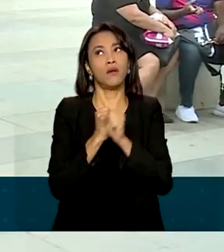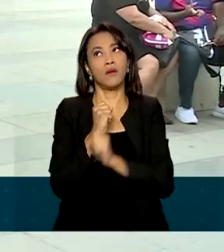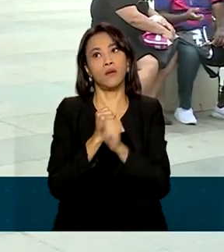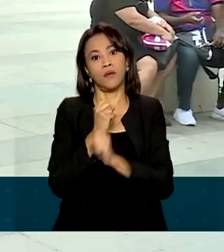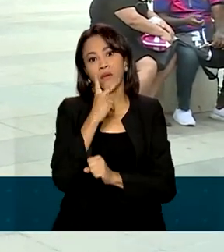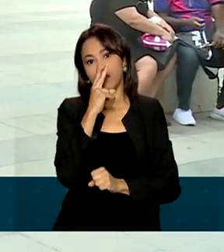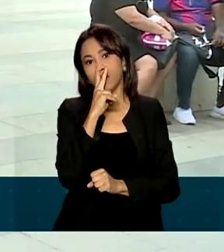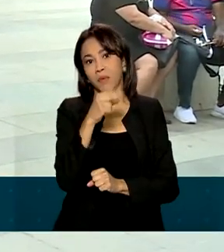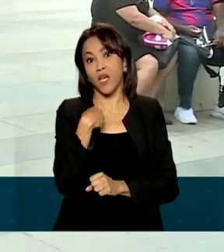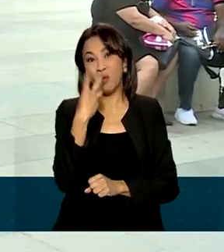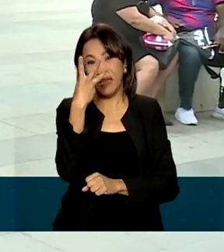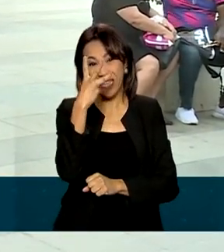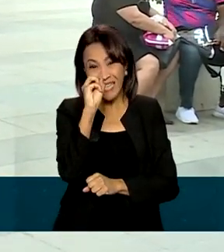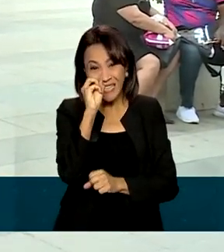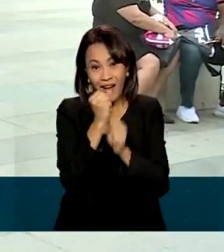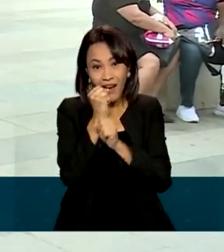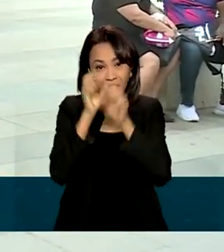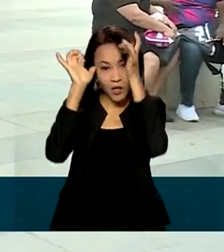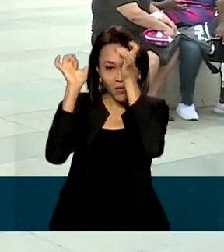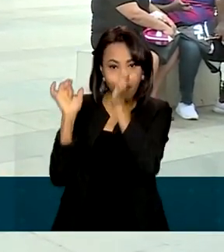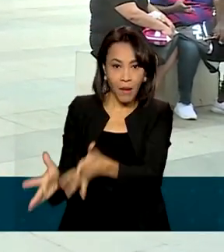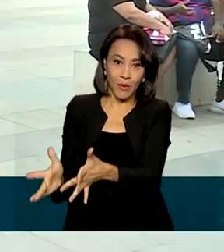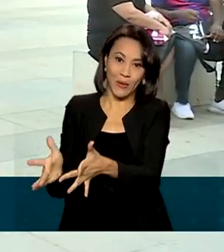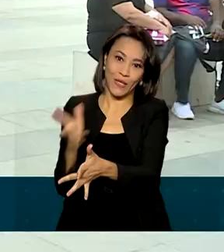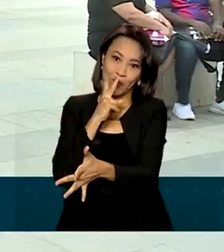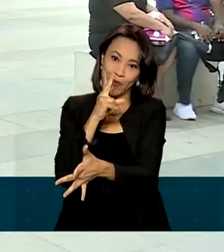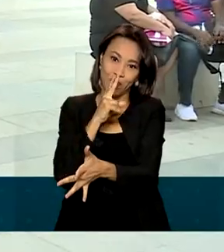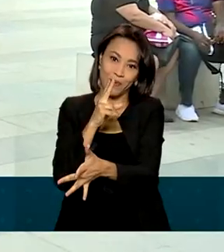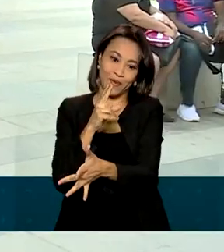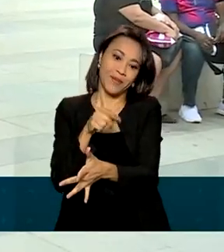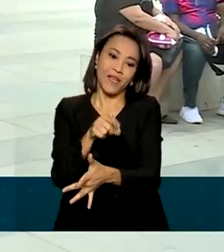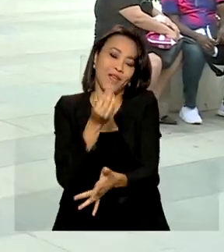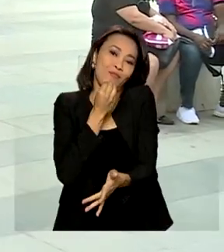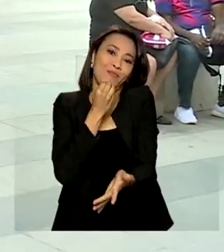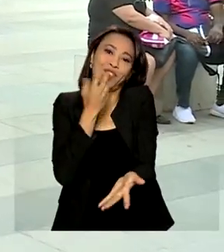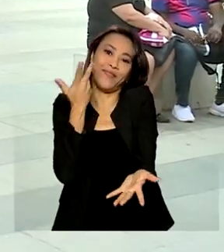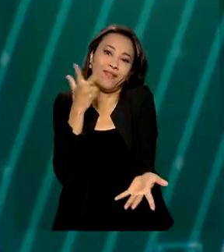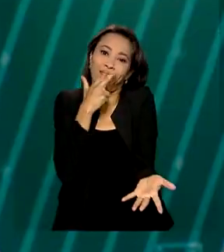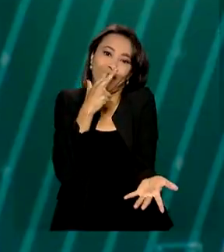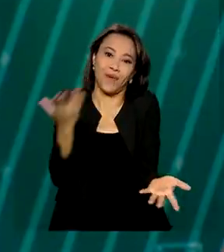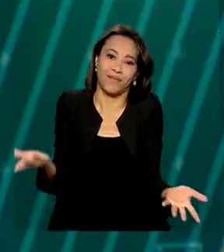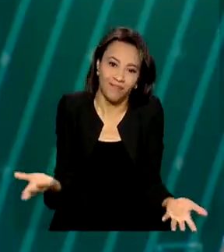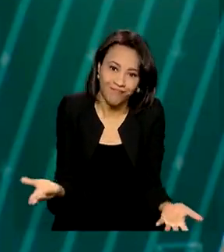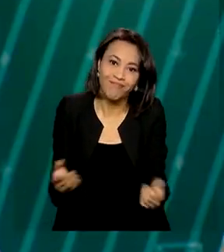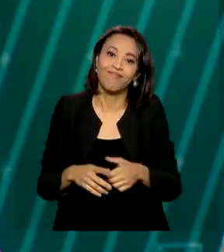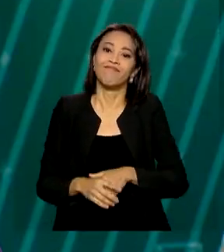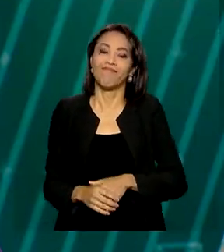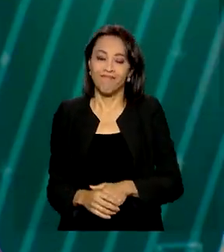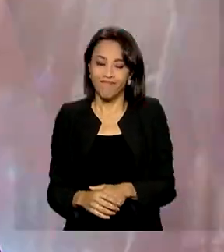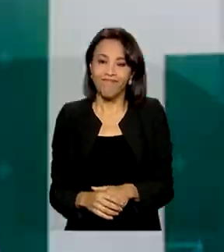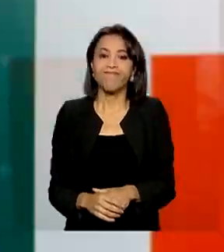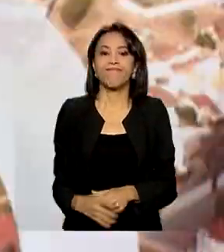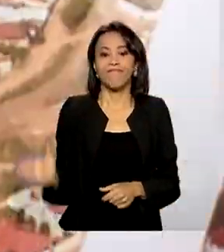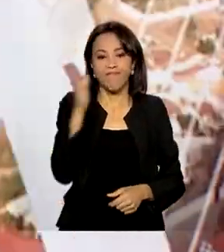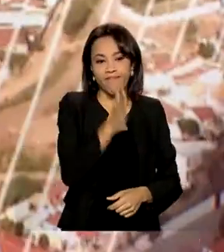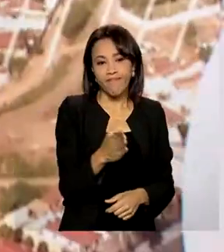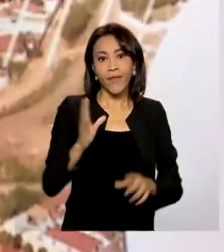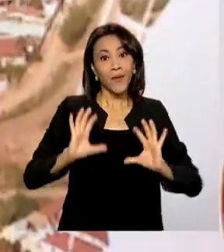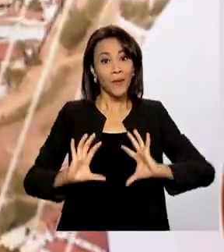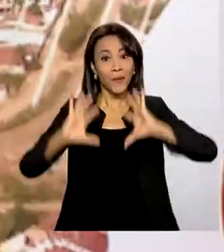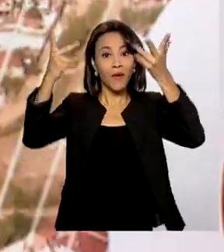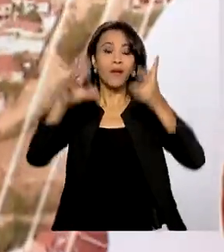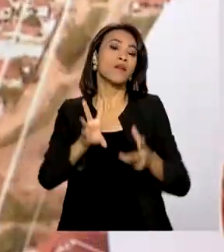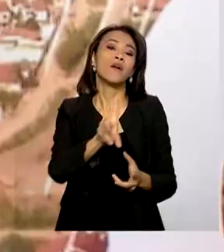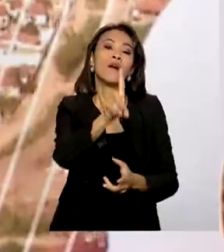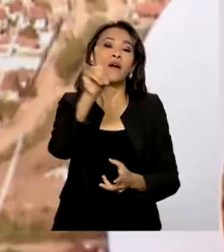mas tem 30 anos que eu deixei aí acho que não deveria nem ter fumada e em comemoração